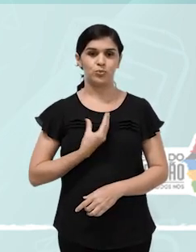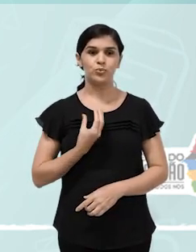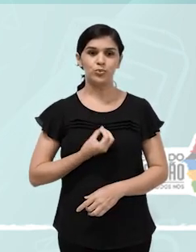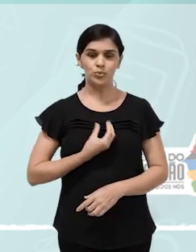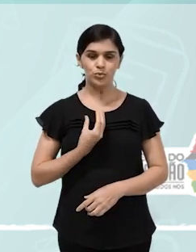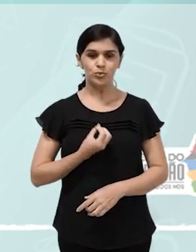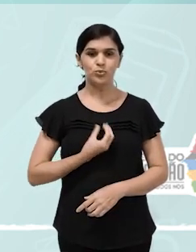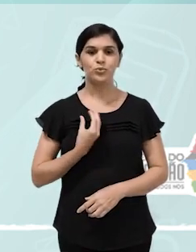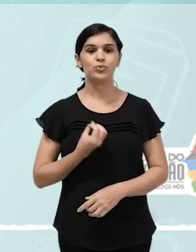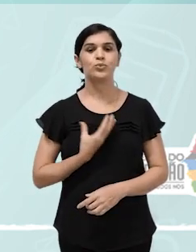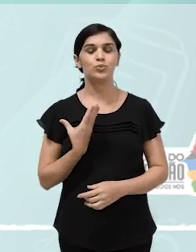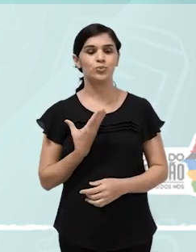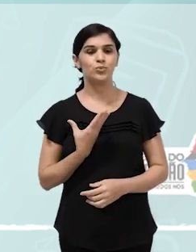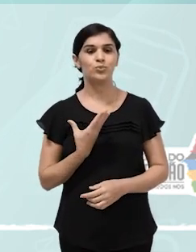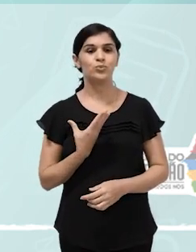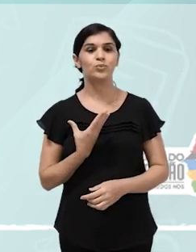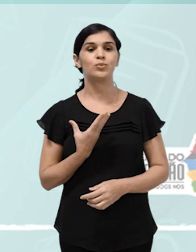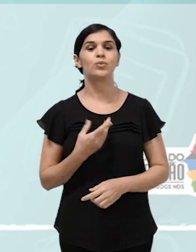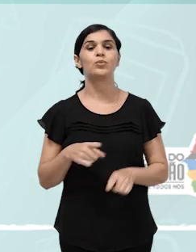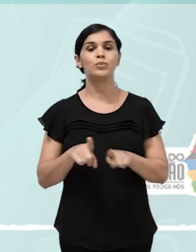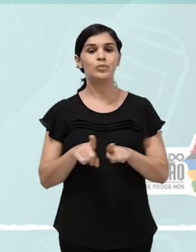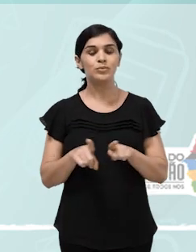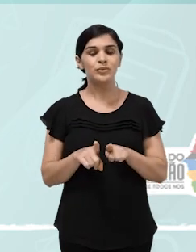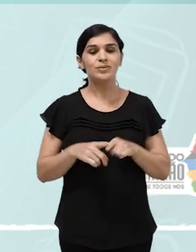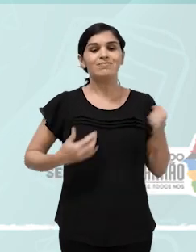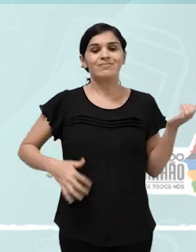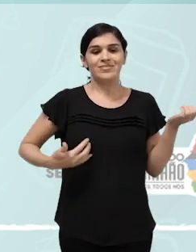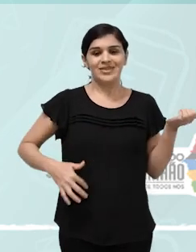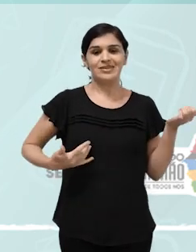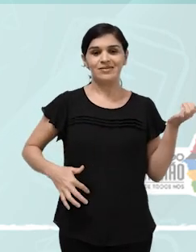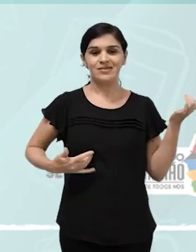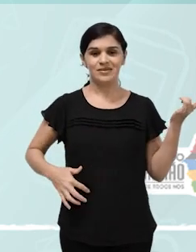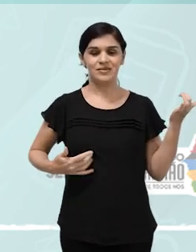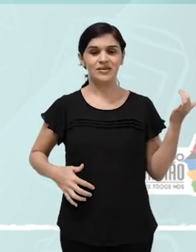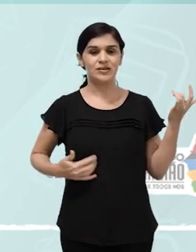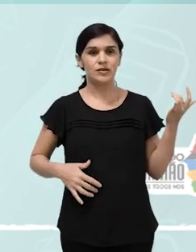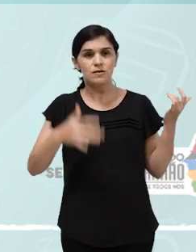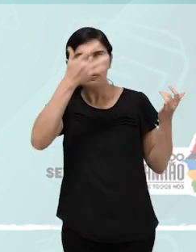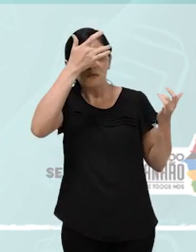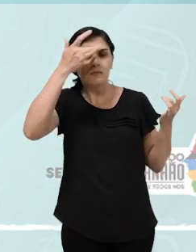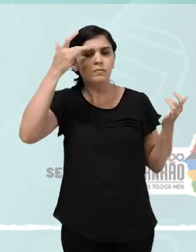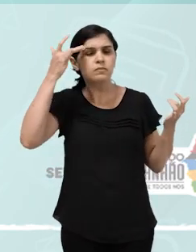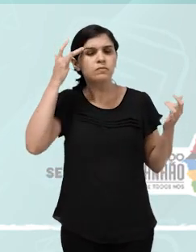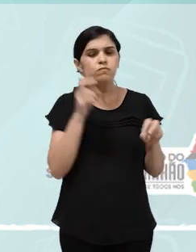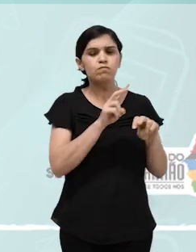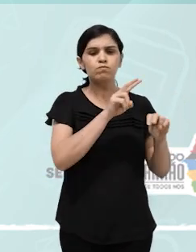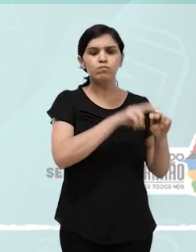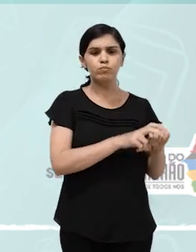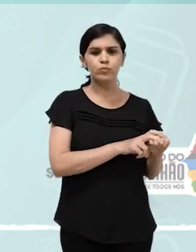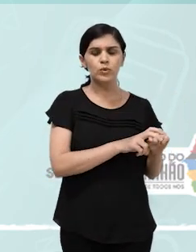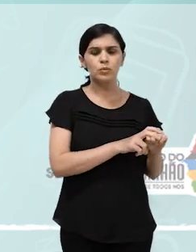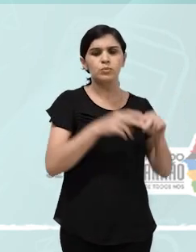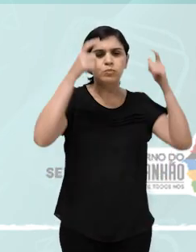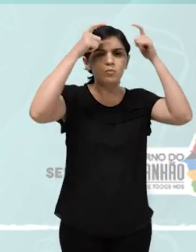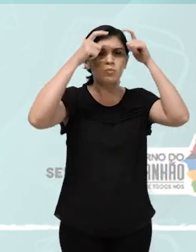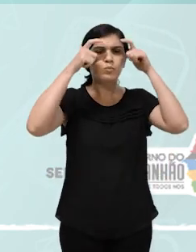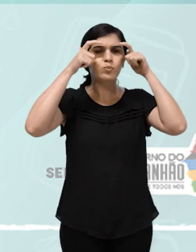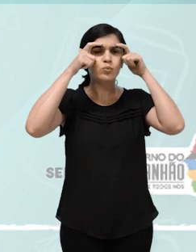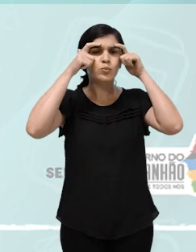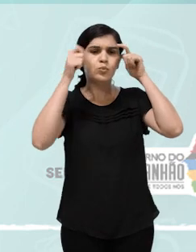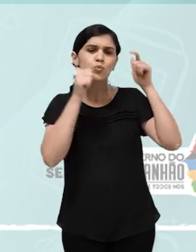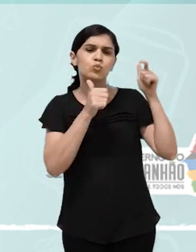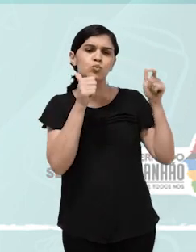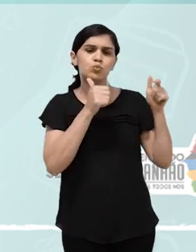Dos trovadores aí, dos menestréis. Aqui você tem uma senhora sentada com a coroa. Eram